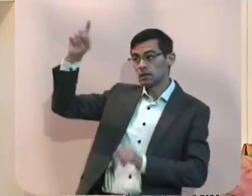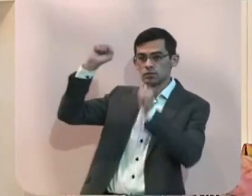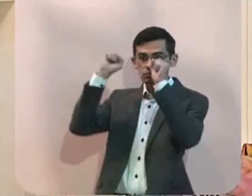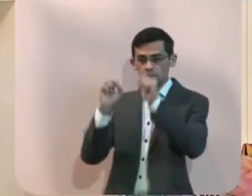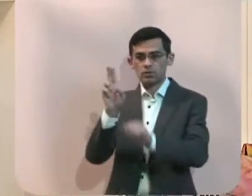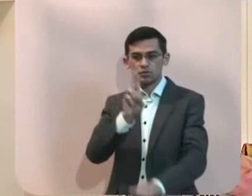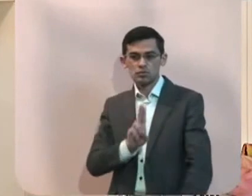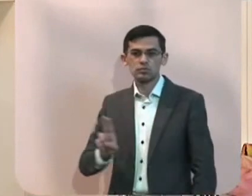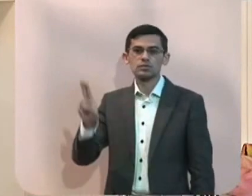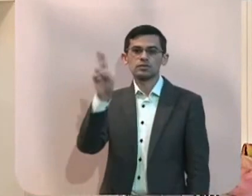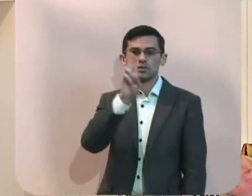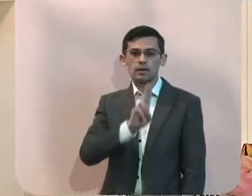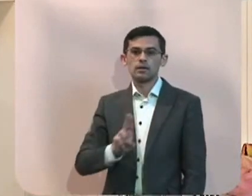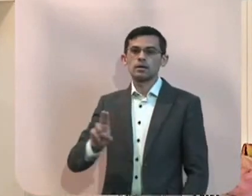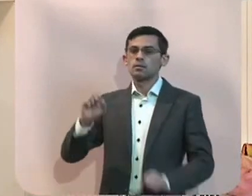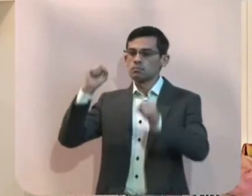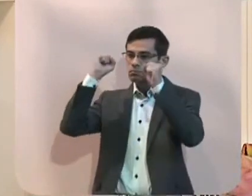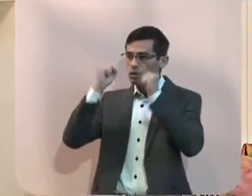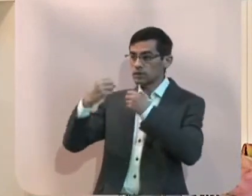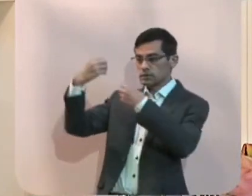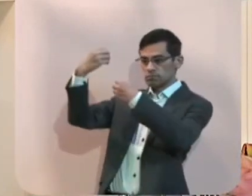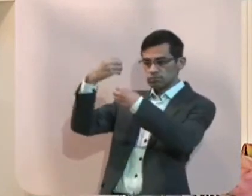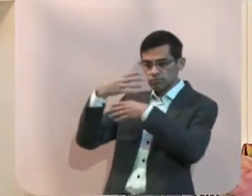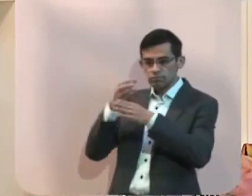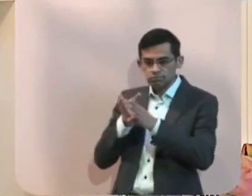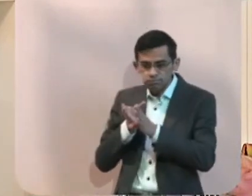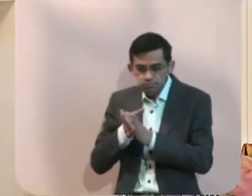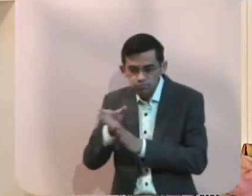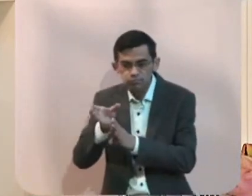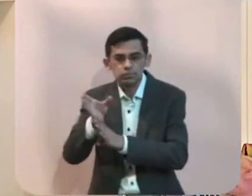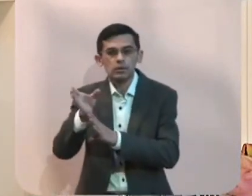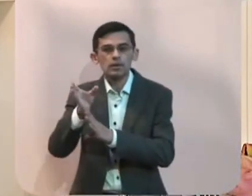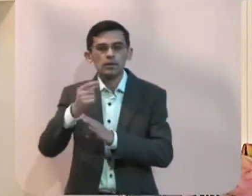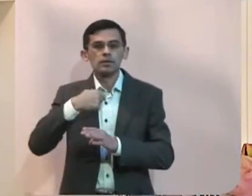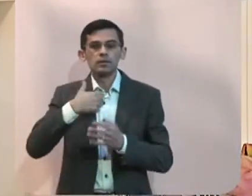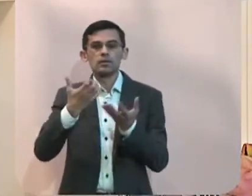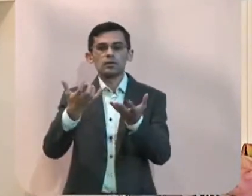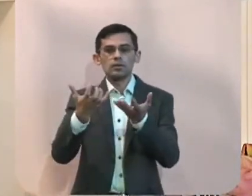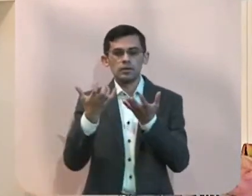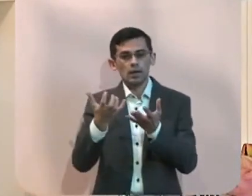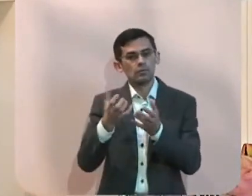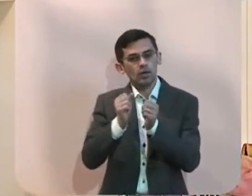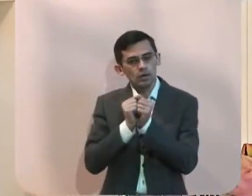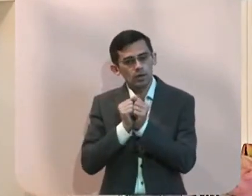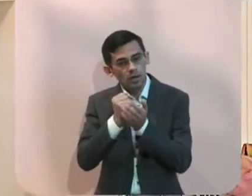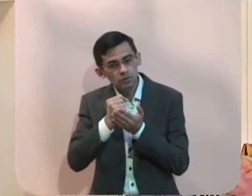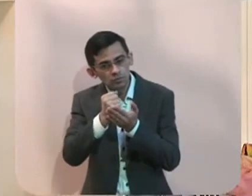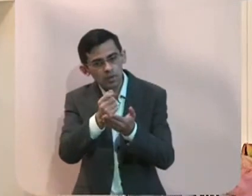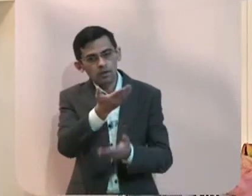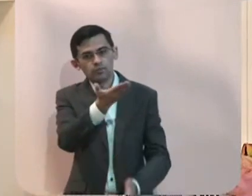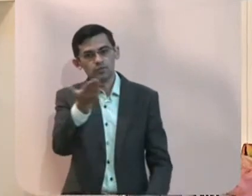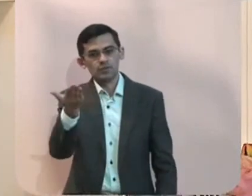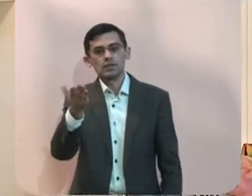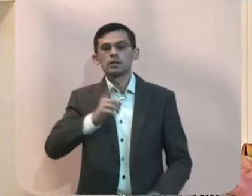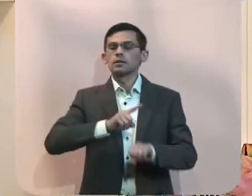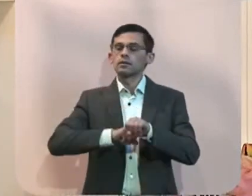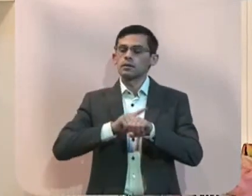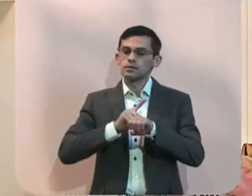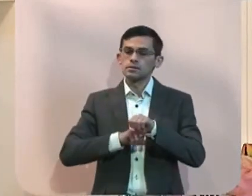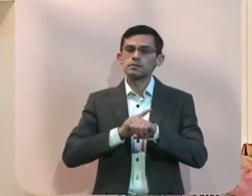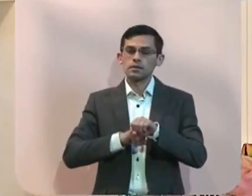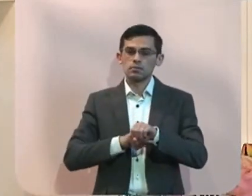possa usar e possa ministrar na vida de outros. E eu quero investir na sua vida nesse